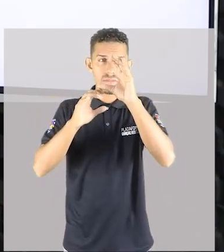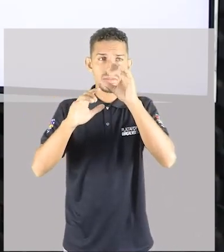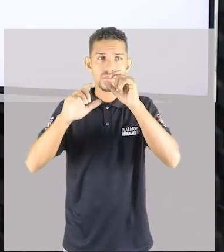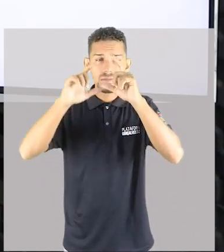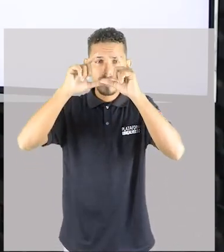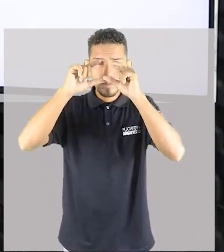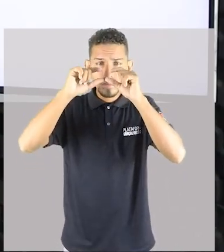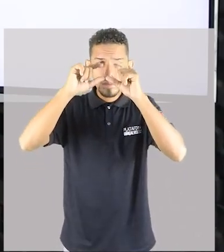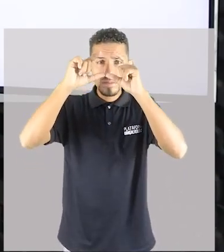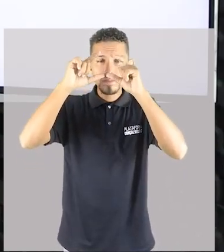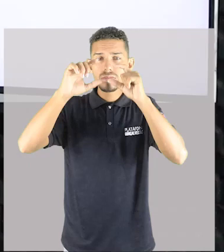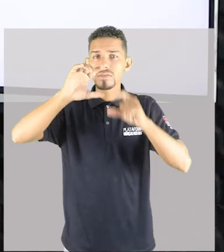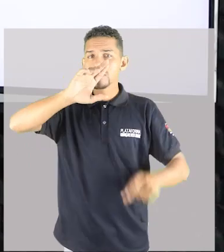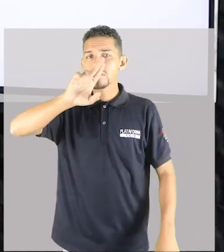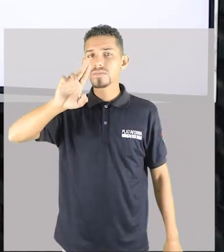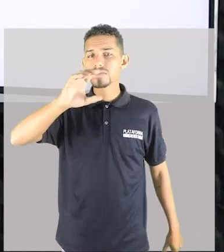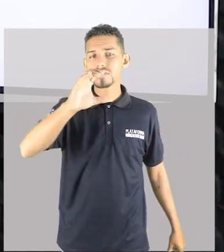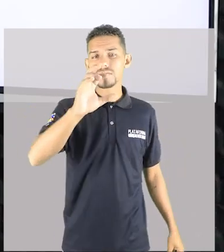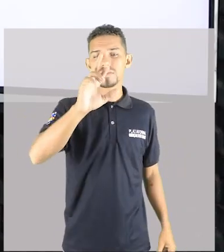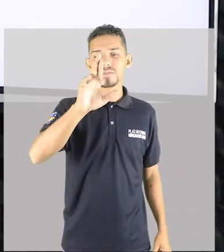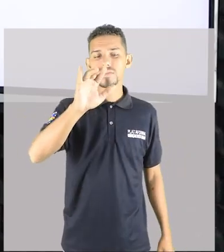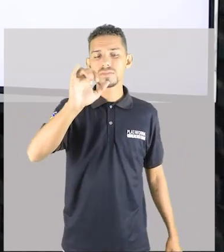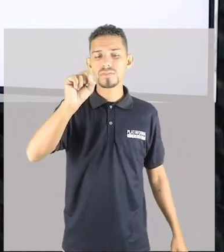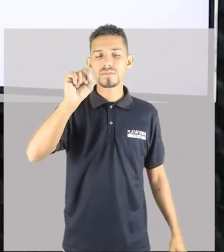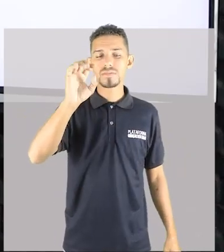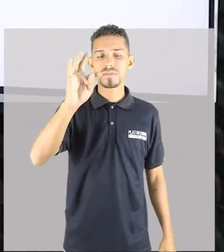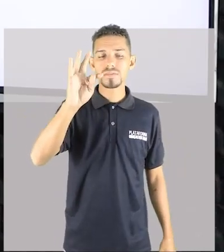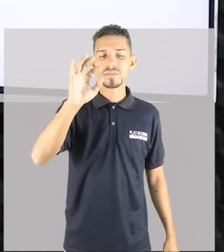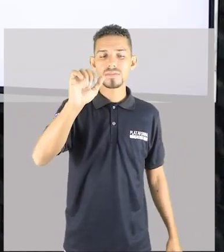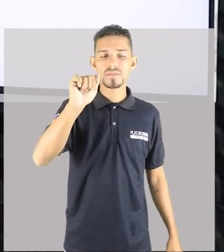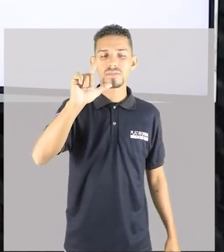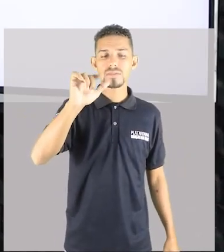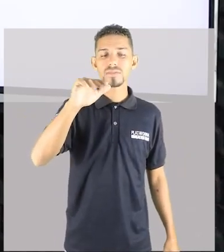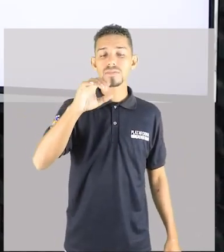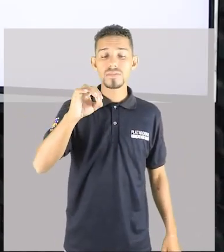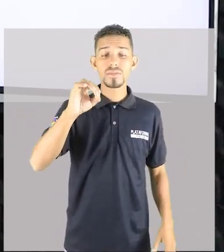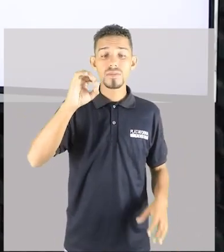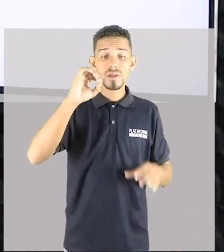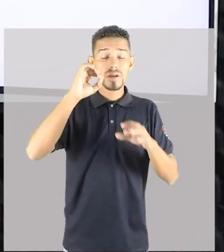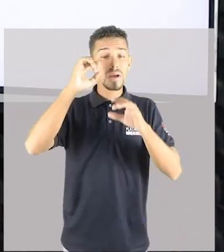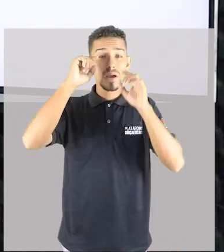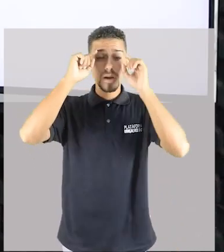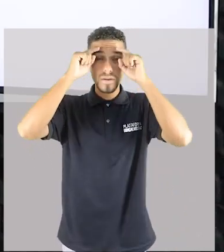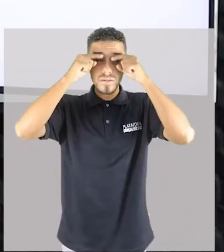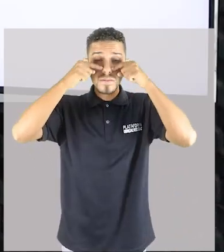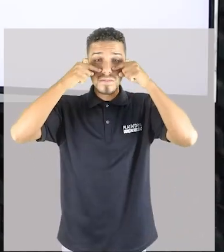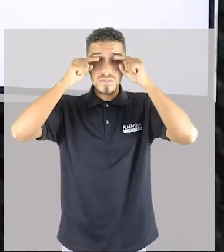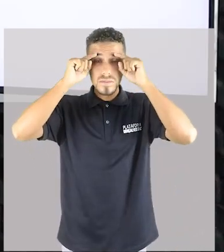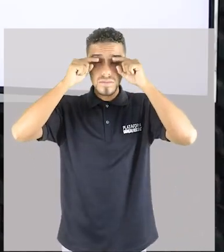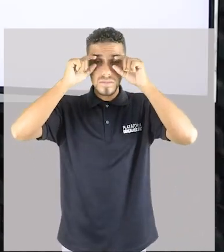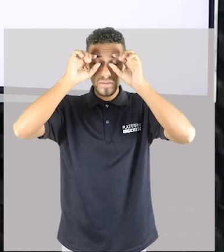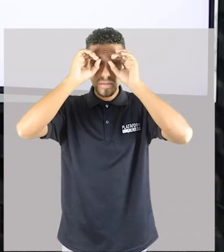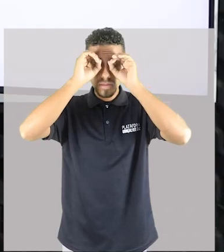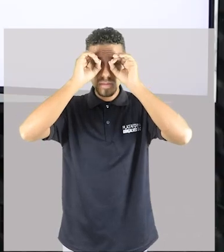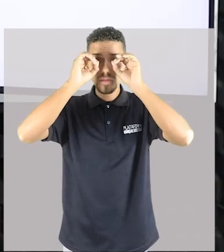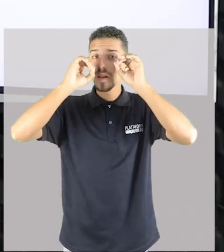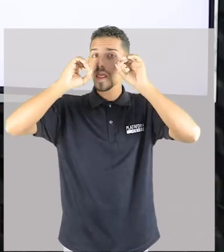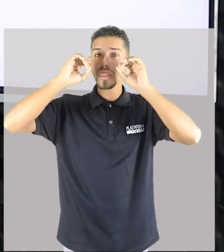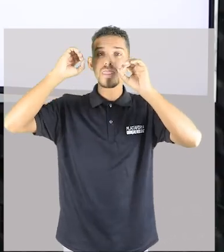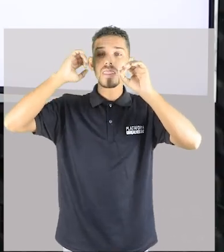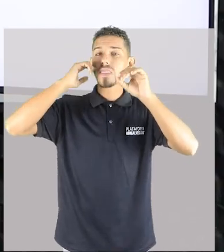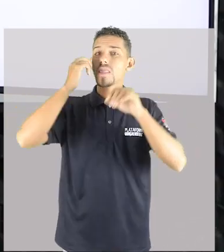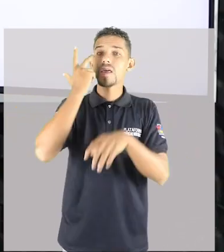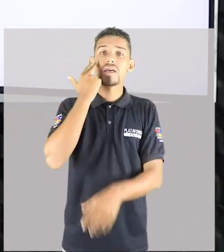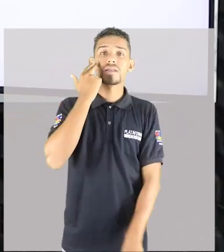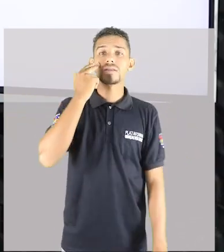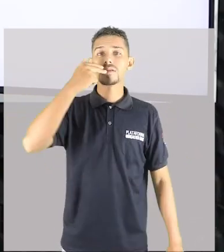parte aqui que chama de cristalino. O cristalino é a lente natural do olho. Ela é responsável